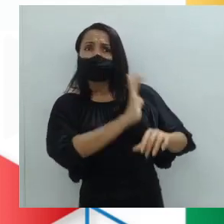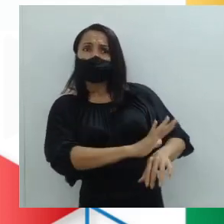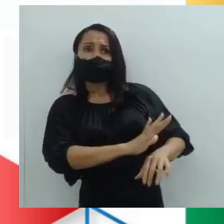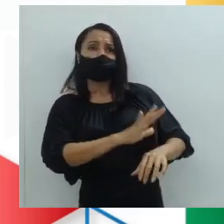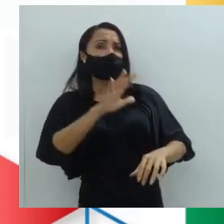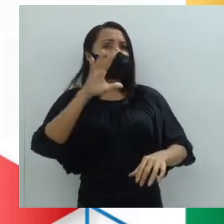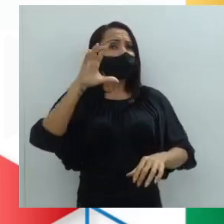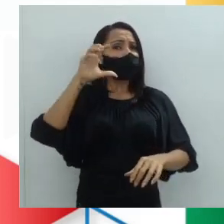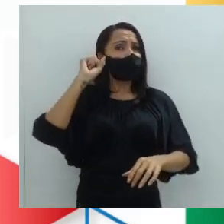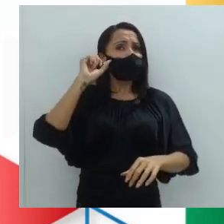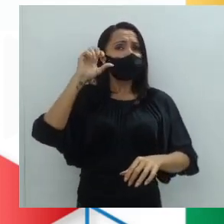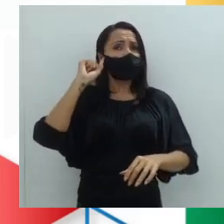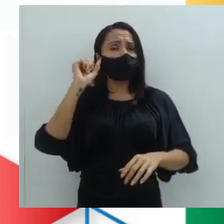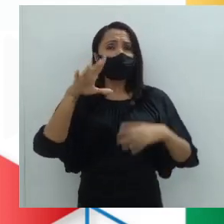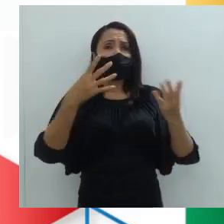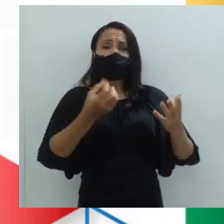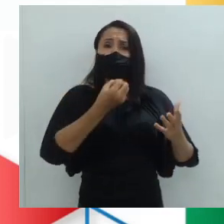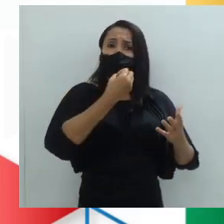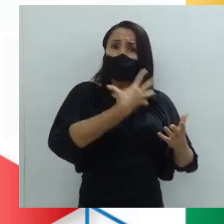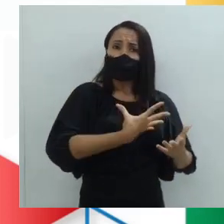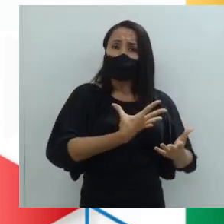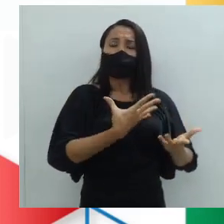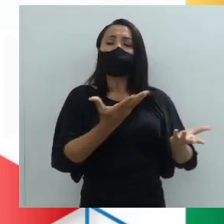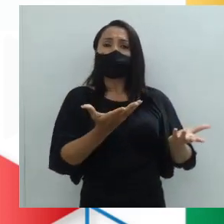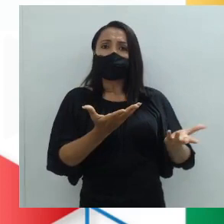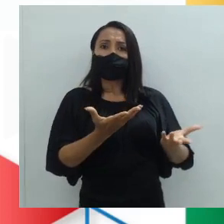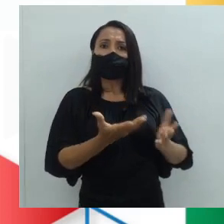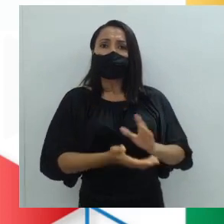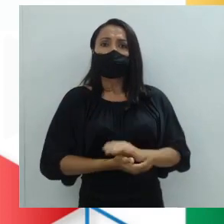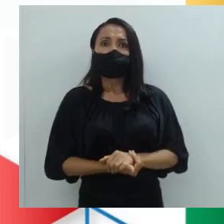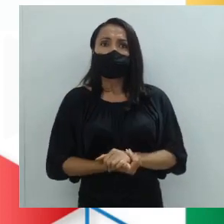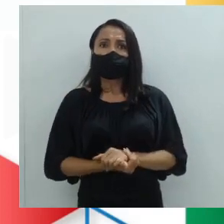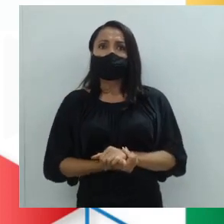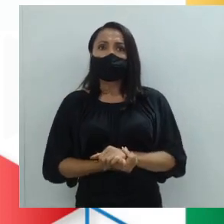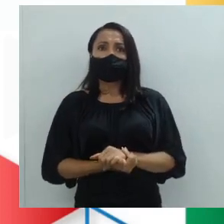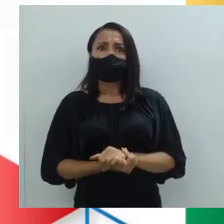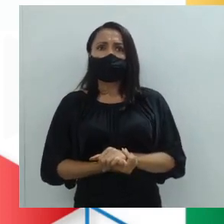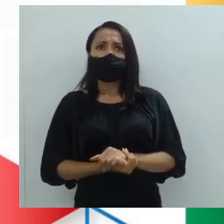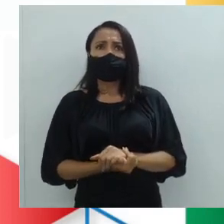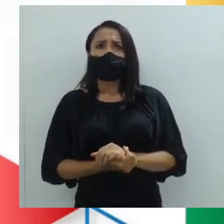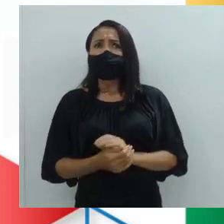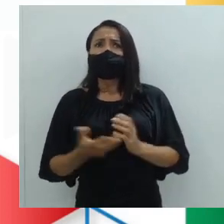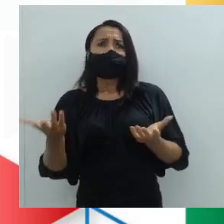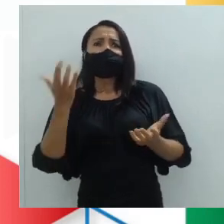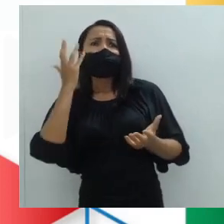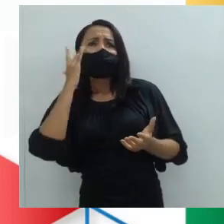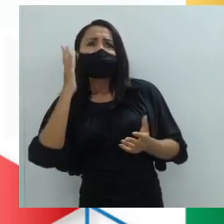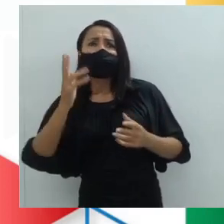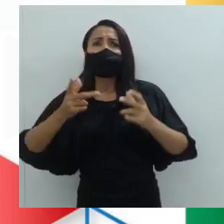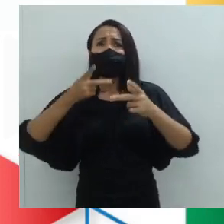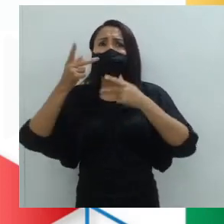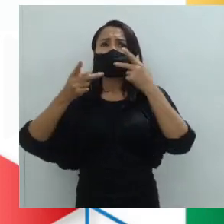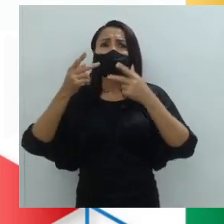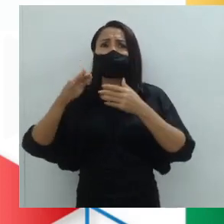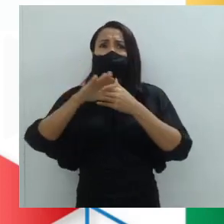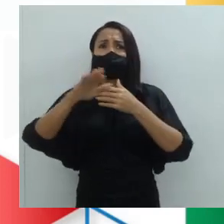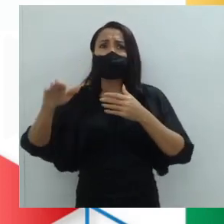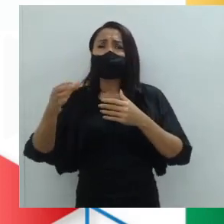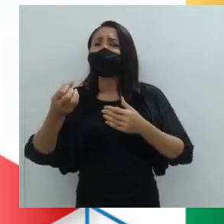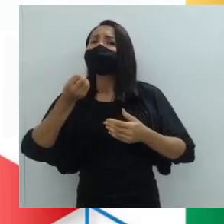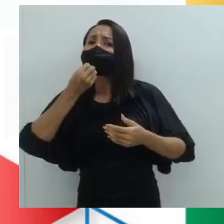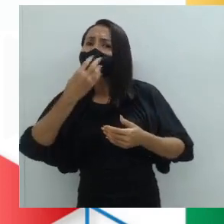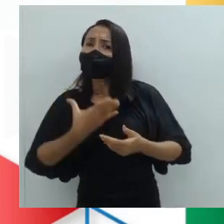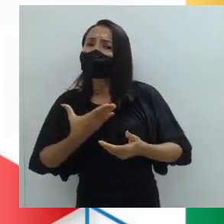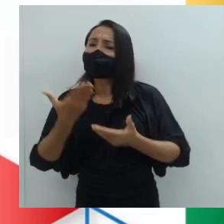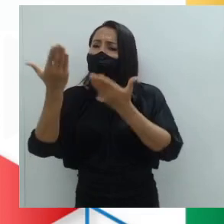ouvir sobre o que é bom para elas. O amigo diz, quem iria dizer para elas o que